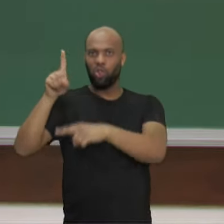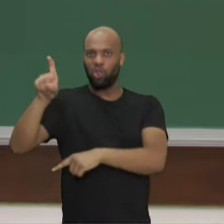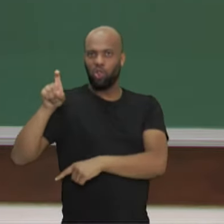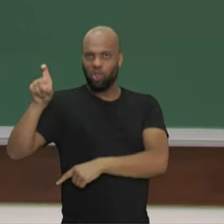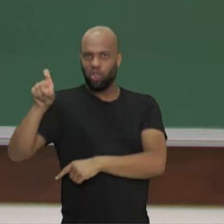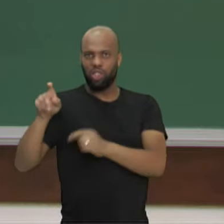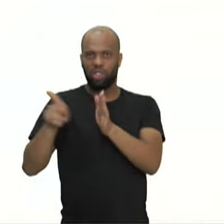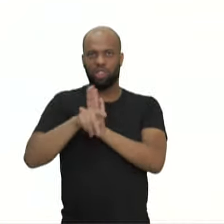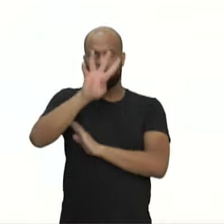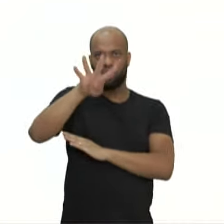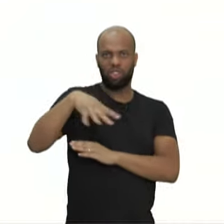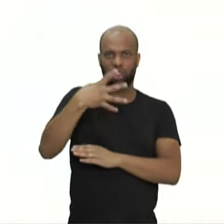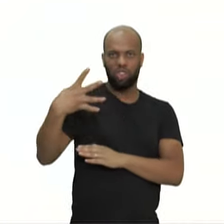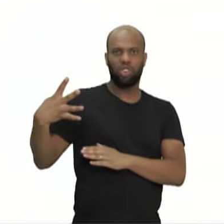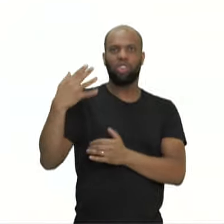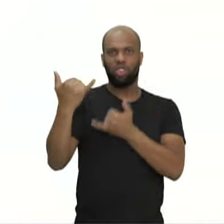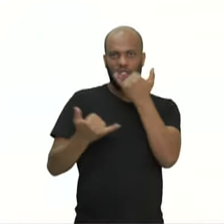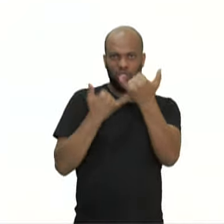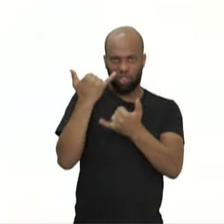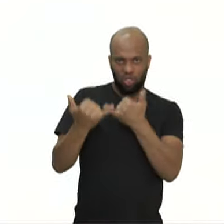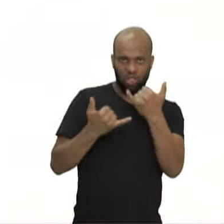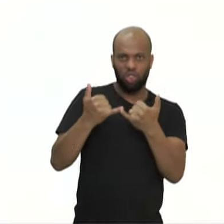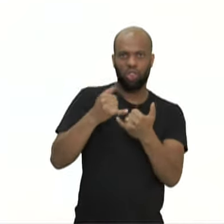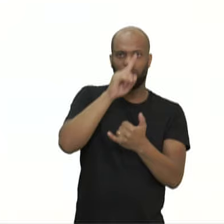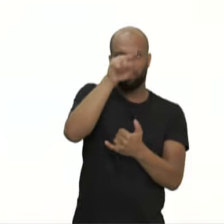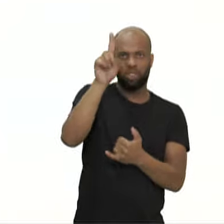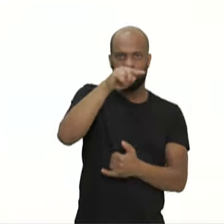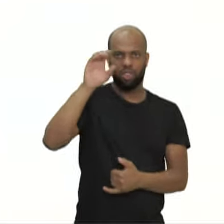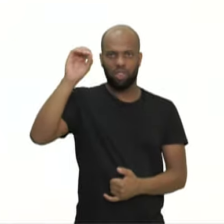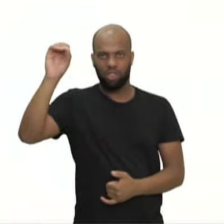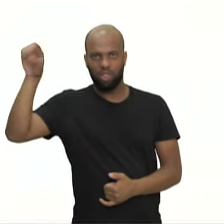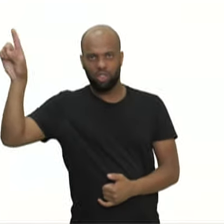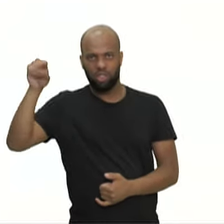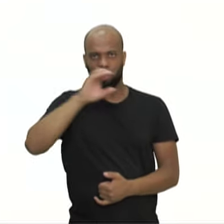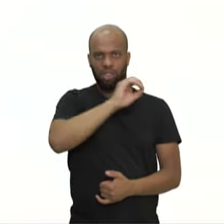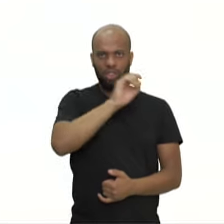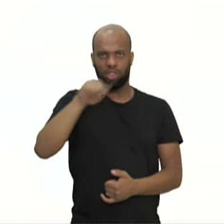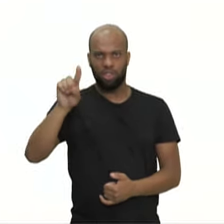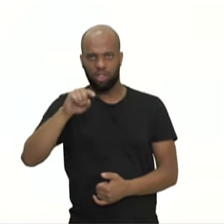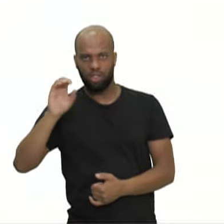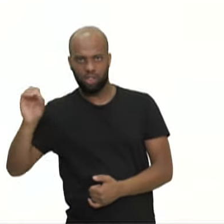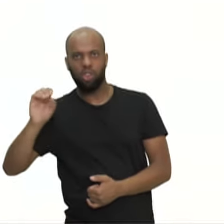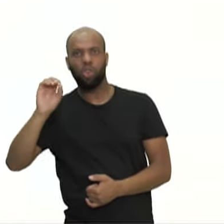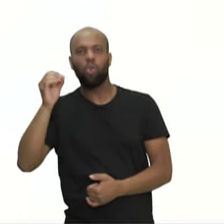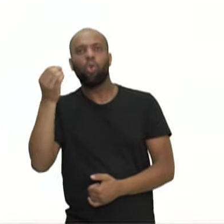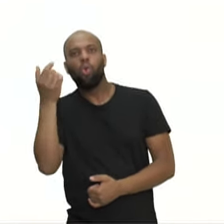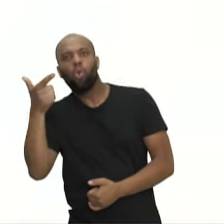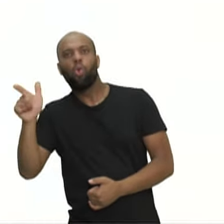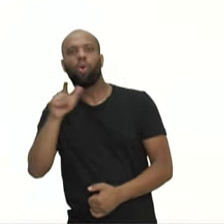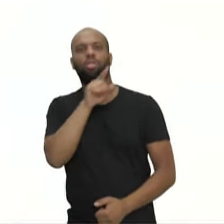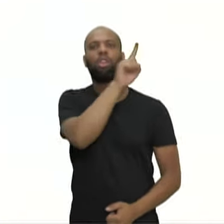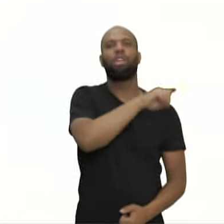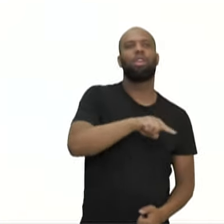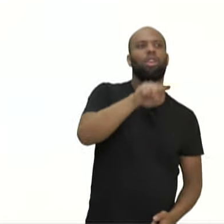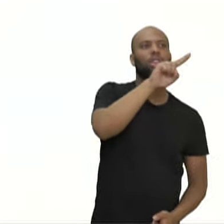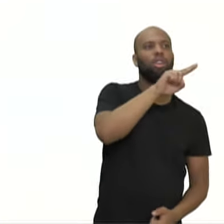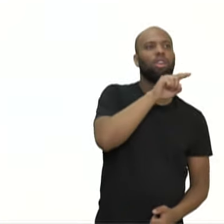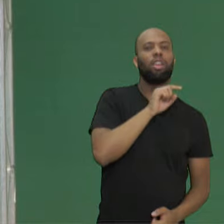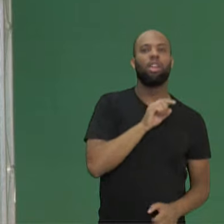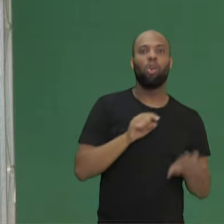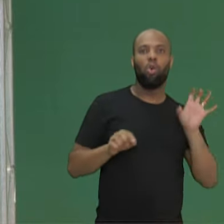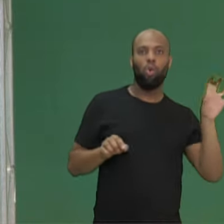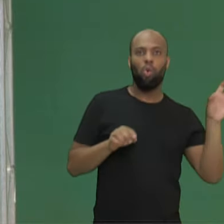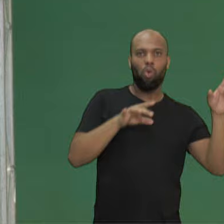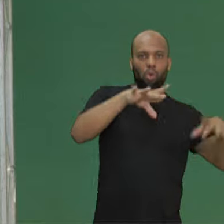vocês podem ver que a maquiagem desse é mais reta e desse mais arredondada.